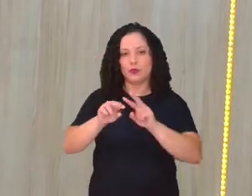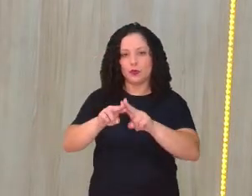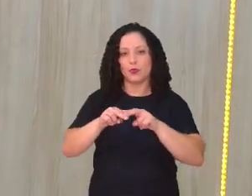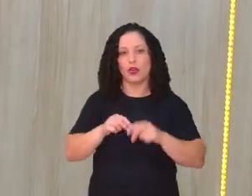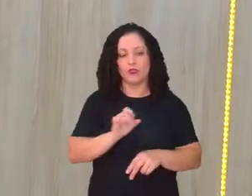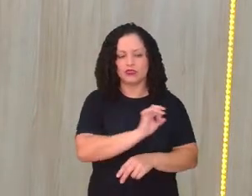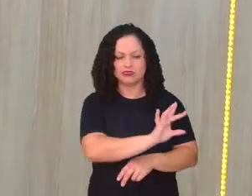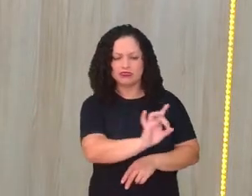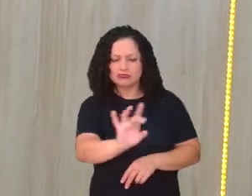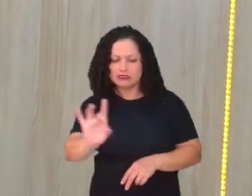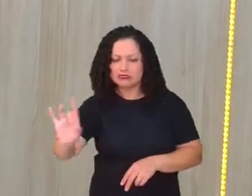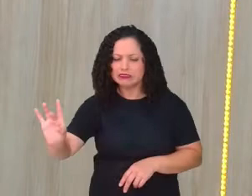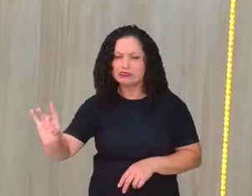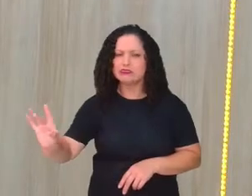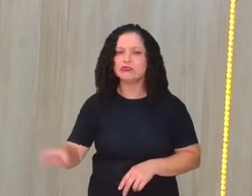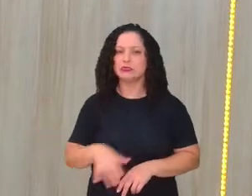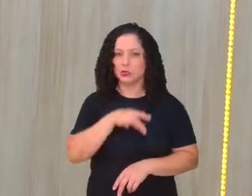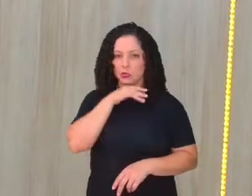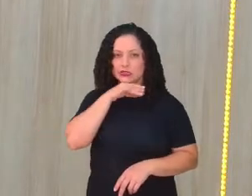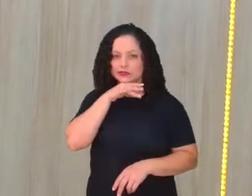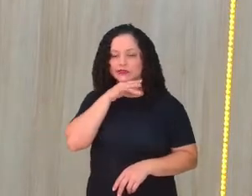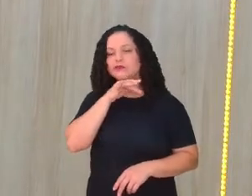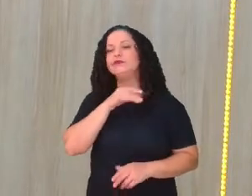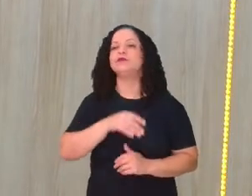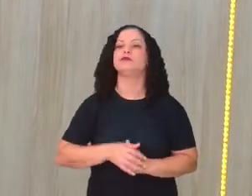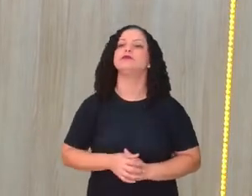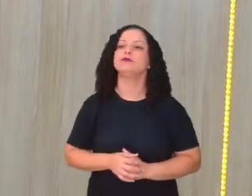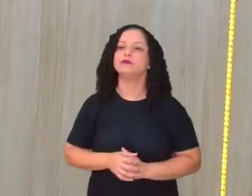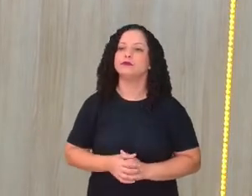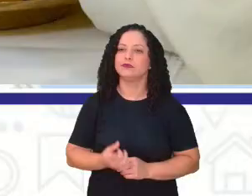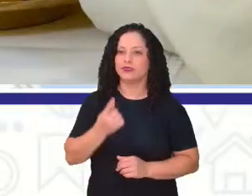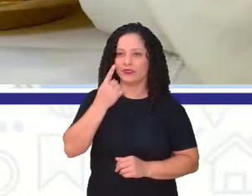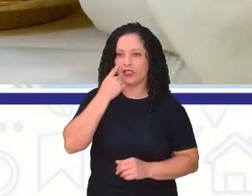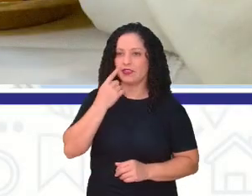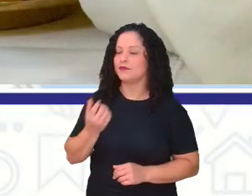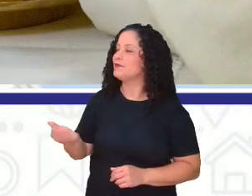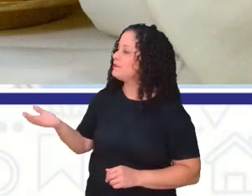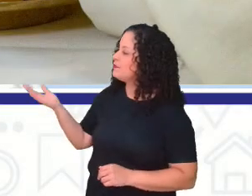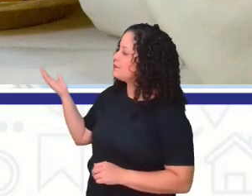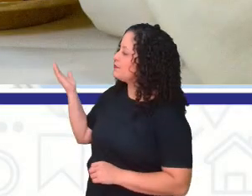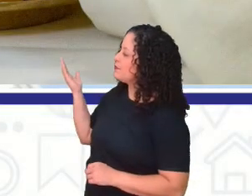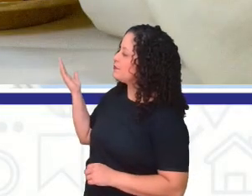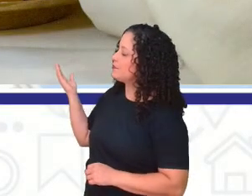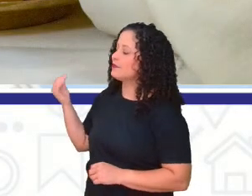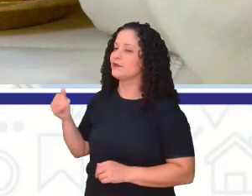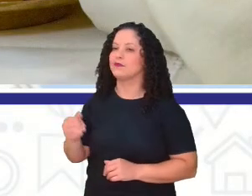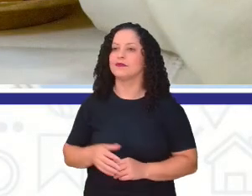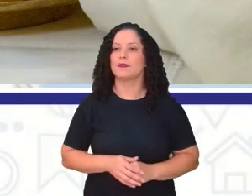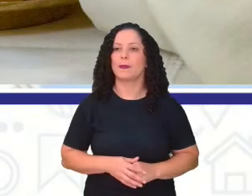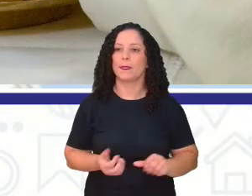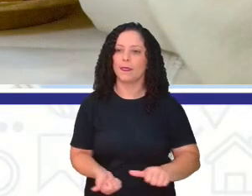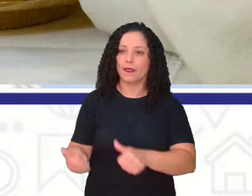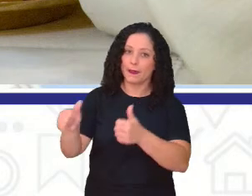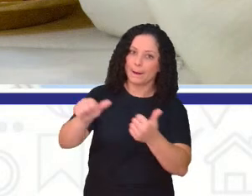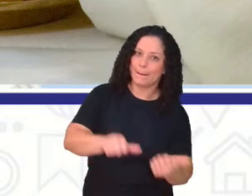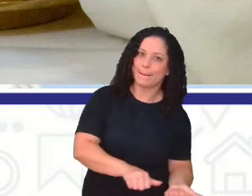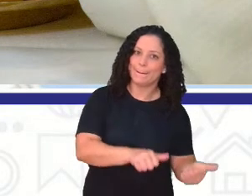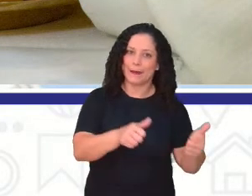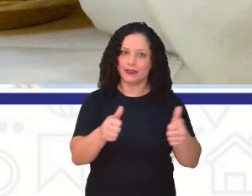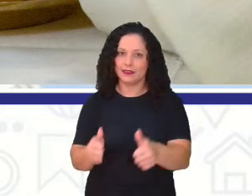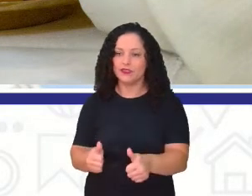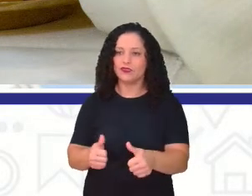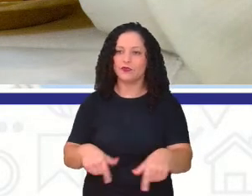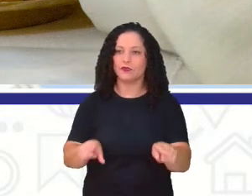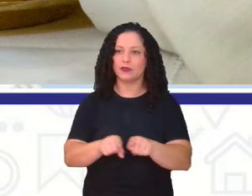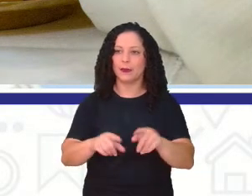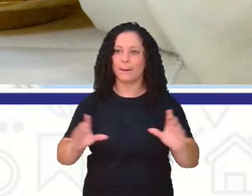não seriam bem-vindas, né? Então aqui, ó, eu coloquei aqui, ó, o batismo, né? E a